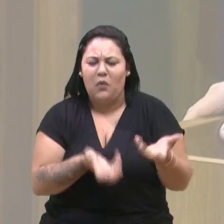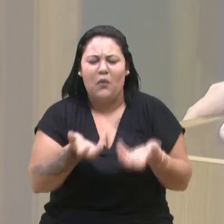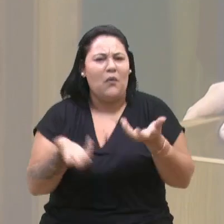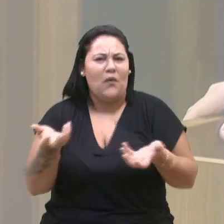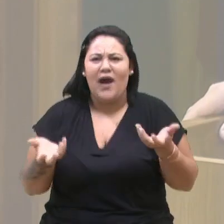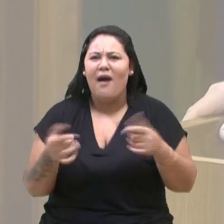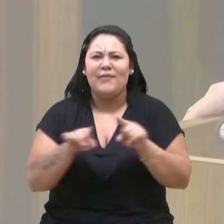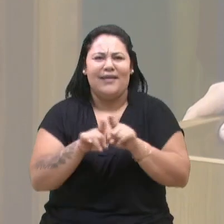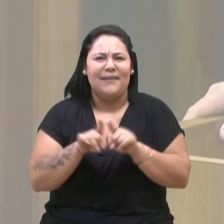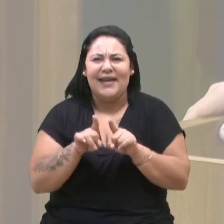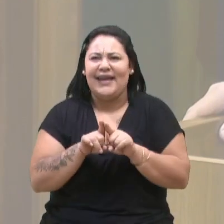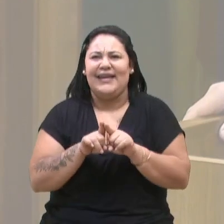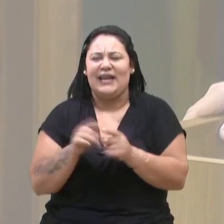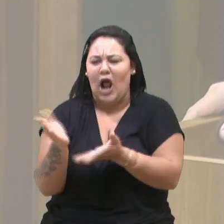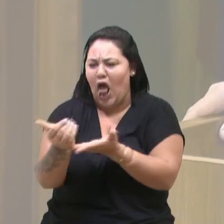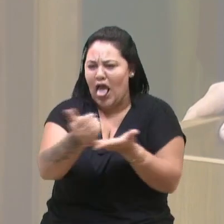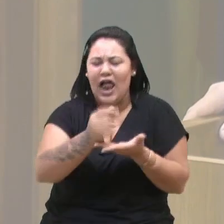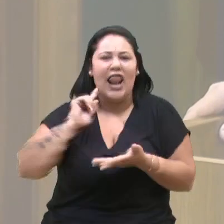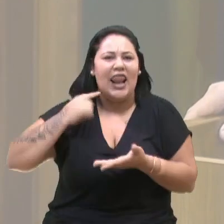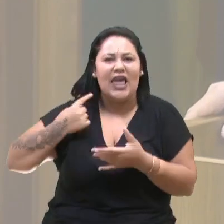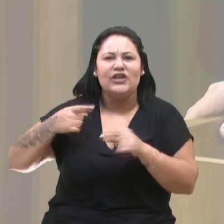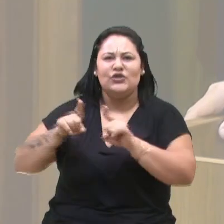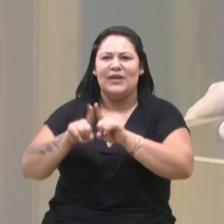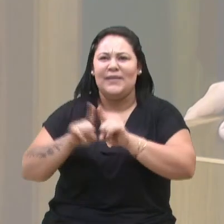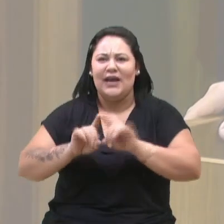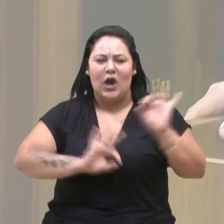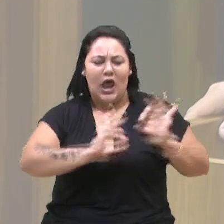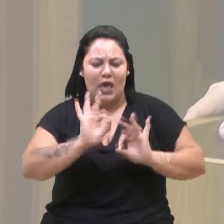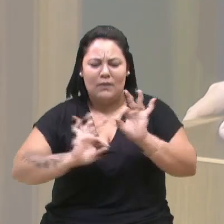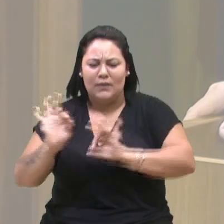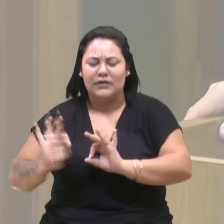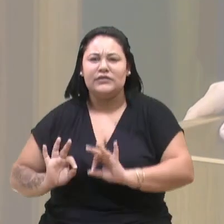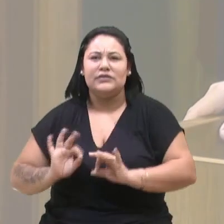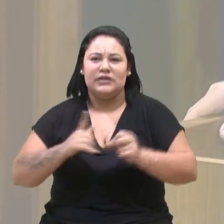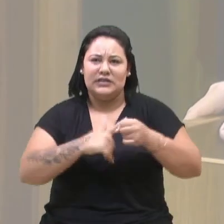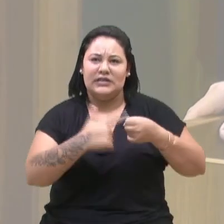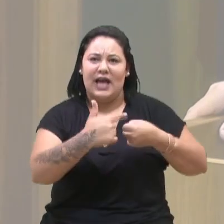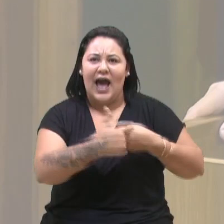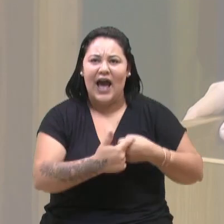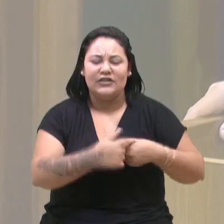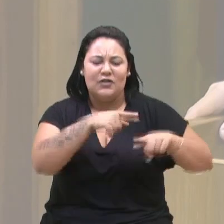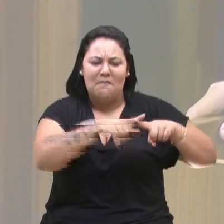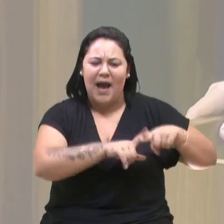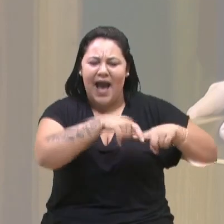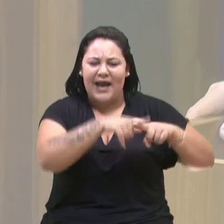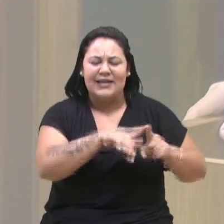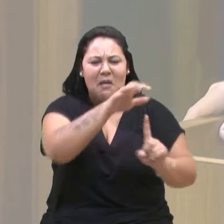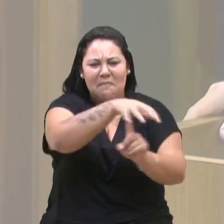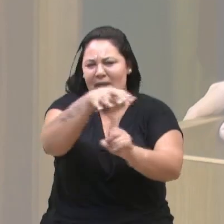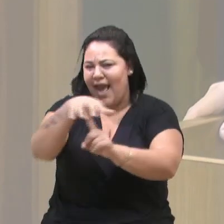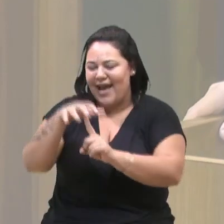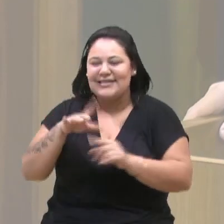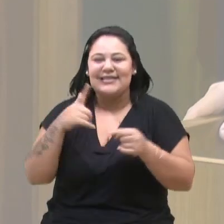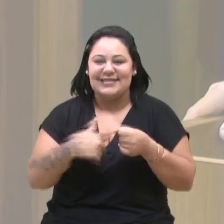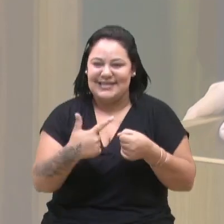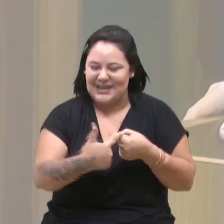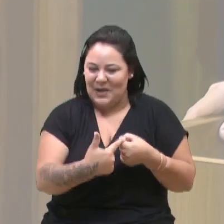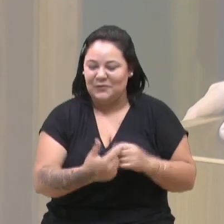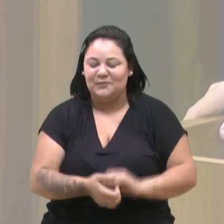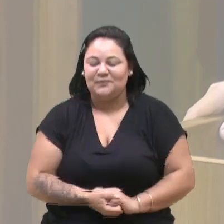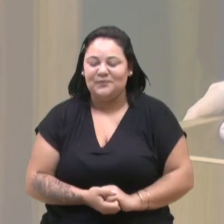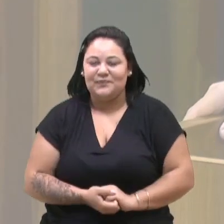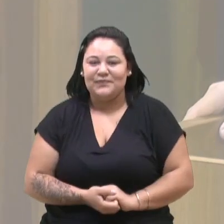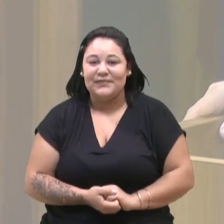coletando e arrumando a cidade, os parques e as praças da nossa cidade. Dizer